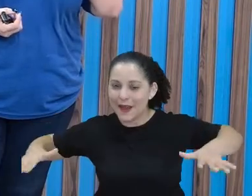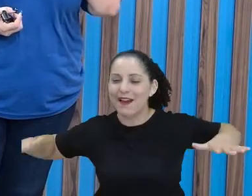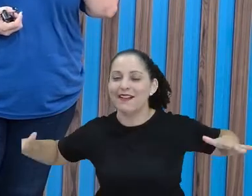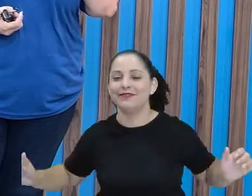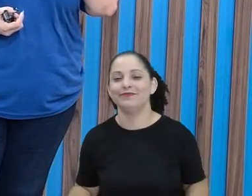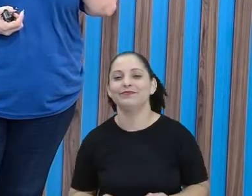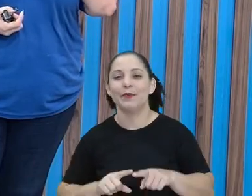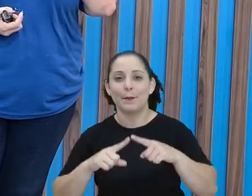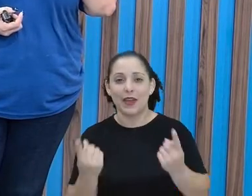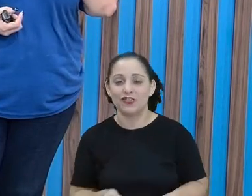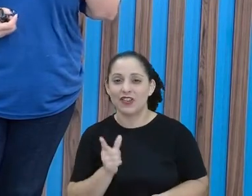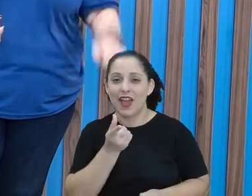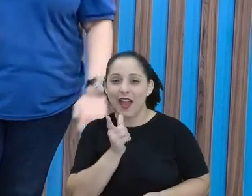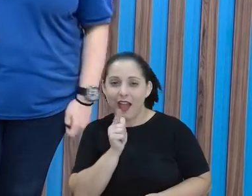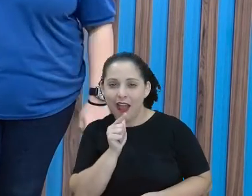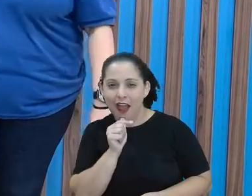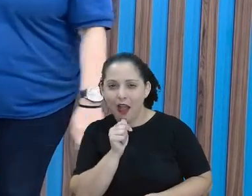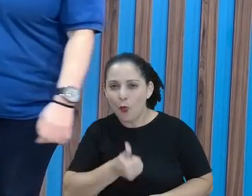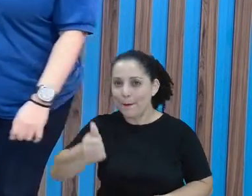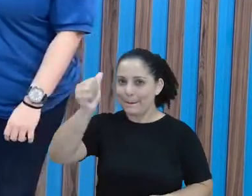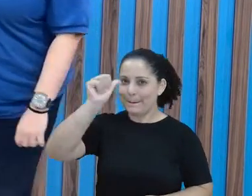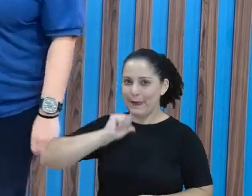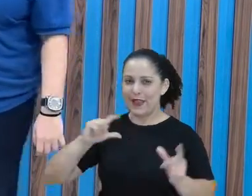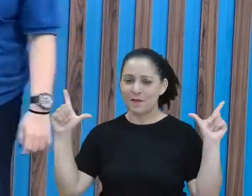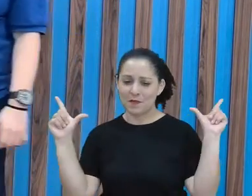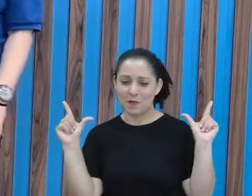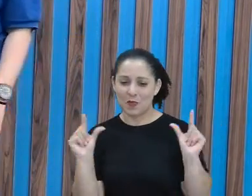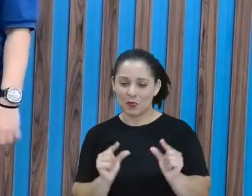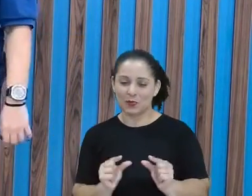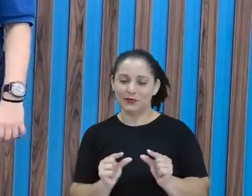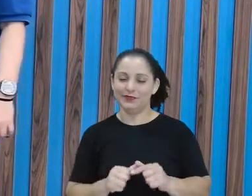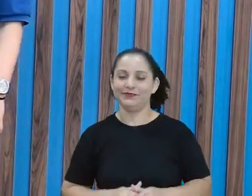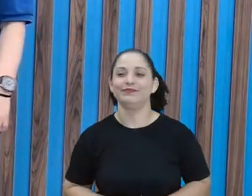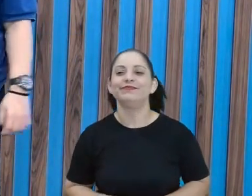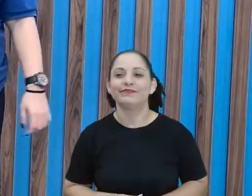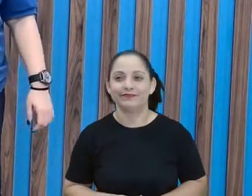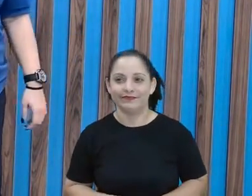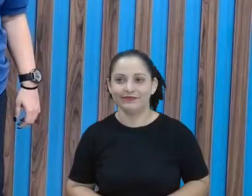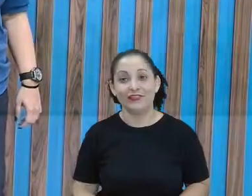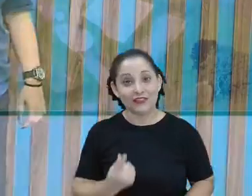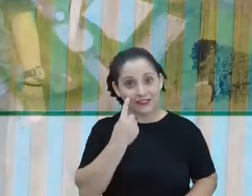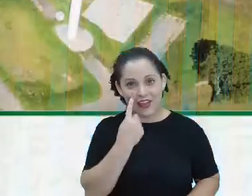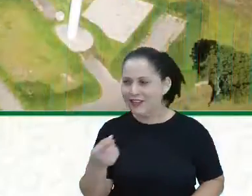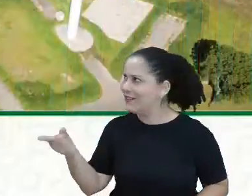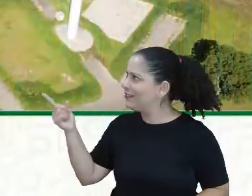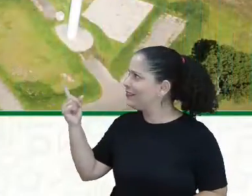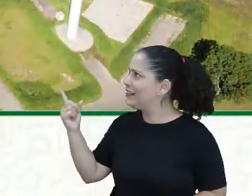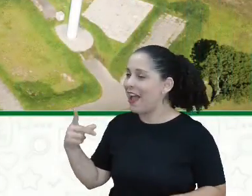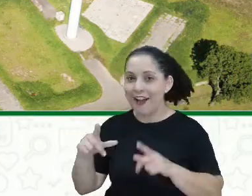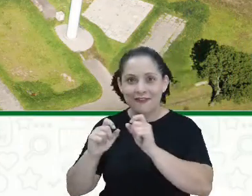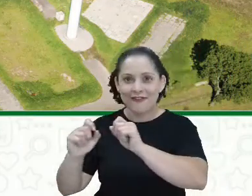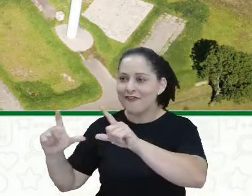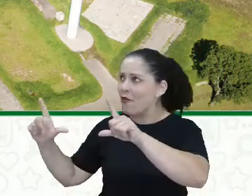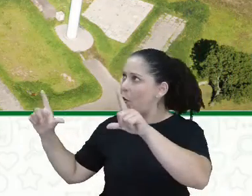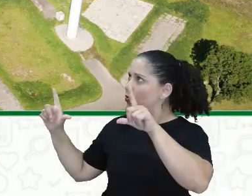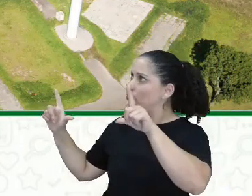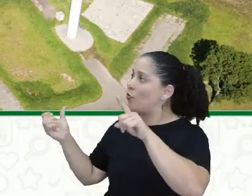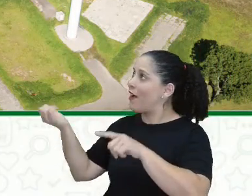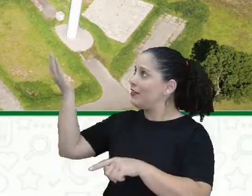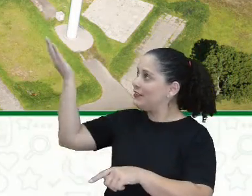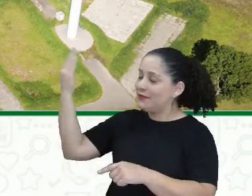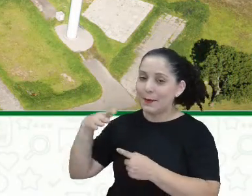salgada, agora a água doce, ó, não. Então vamos lá, ó. Olha para essa foto. Tá